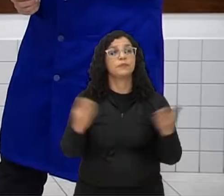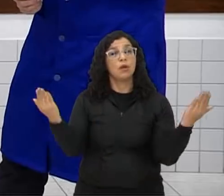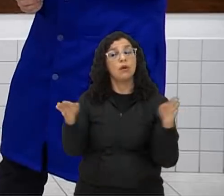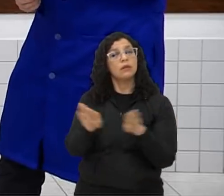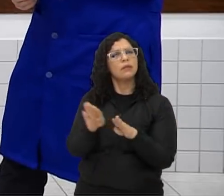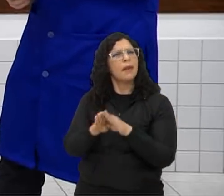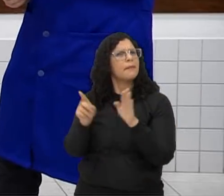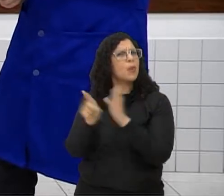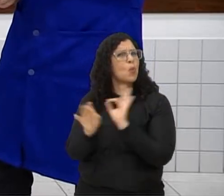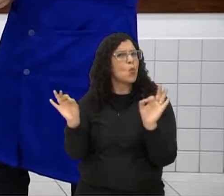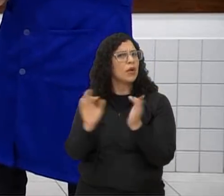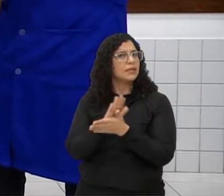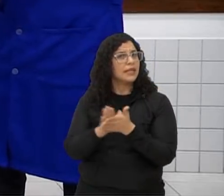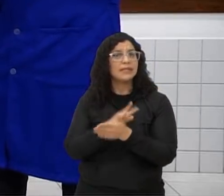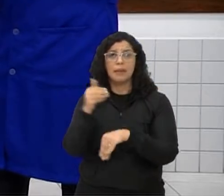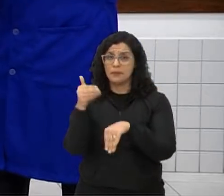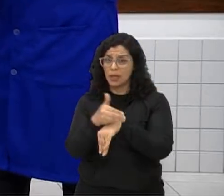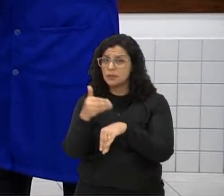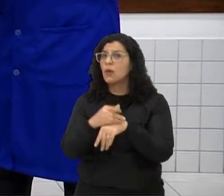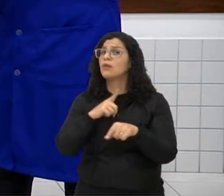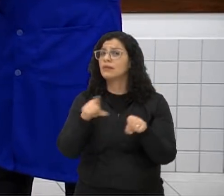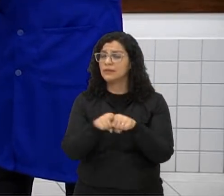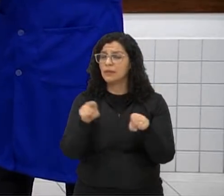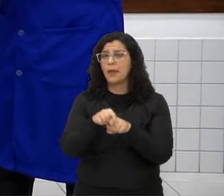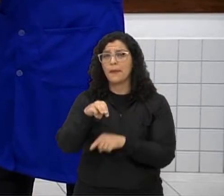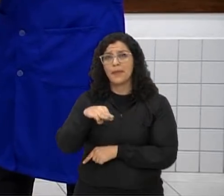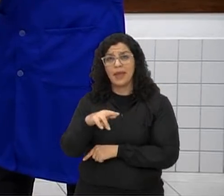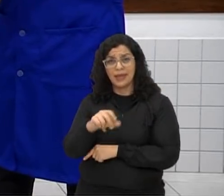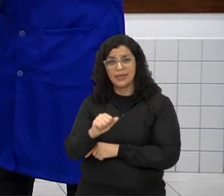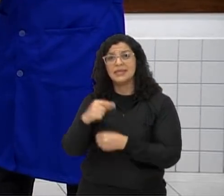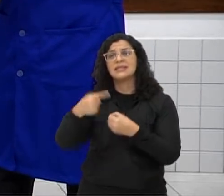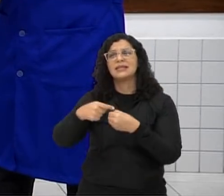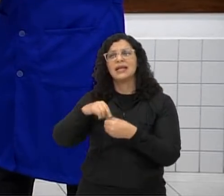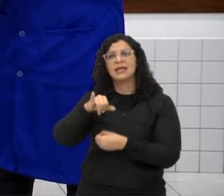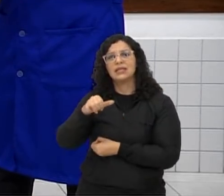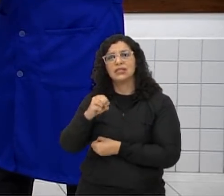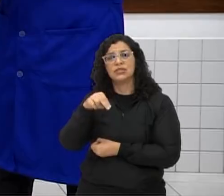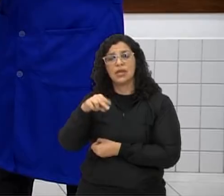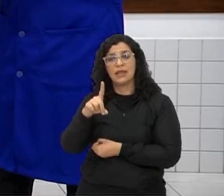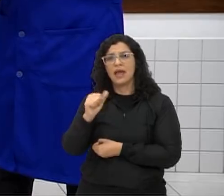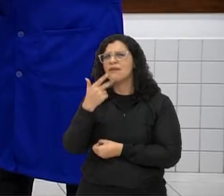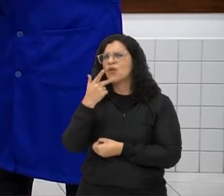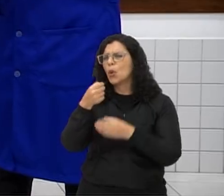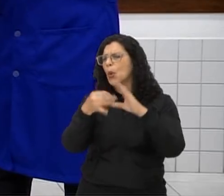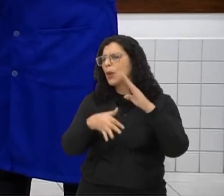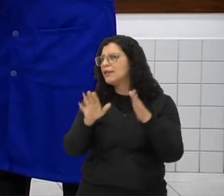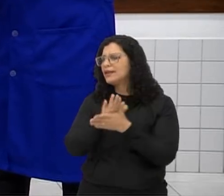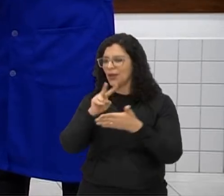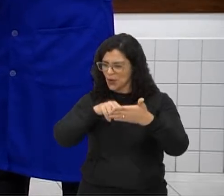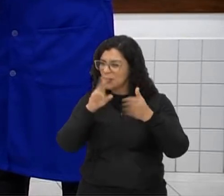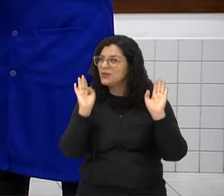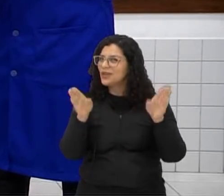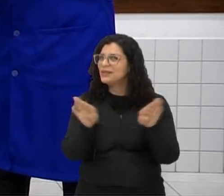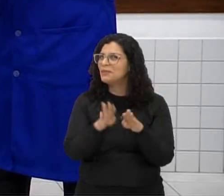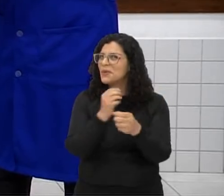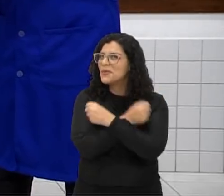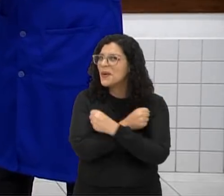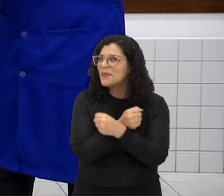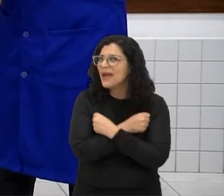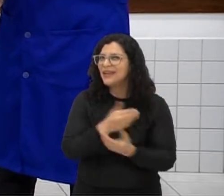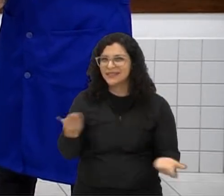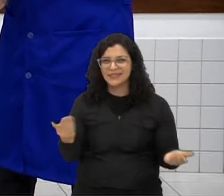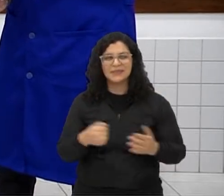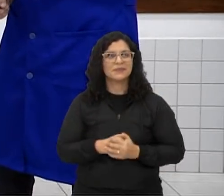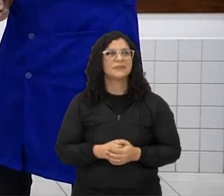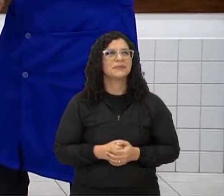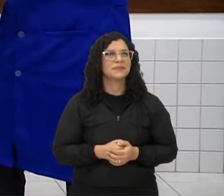Ainda não temos perguntas, mas temos participação aqui. A Maria Eduarda de Jandaia do Sul falou que ninguém leu os comentários dela. Dessa vez nós lemos. Um abraço, então, Maria